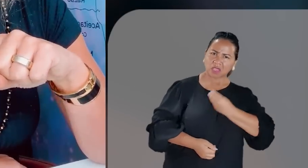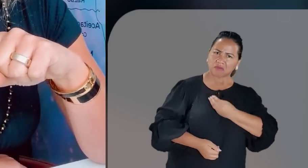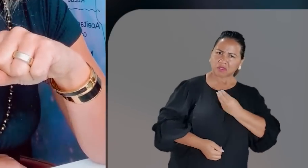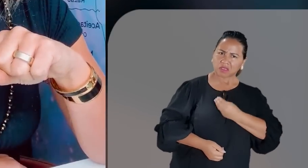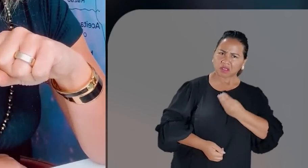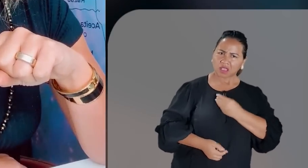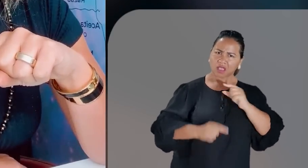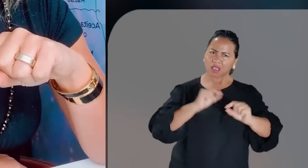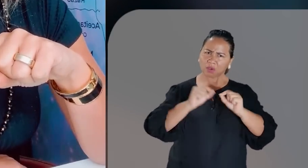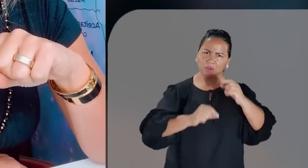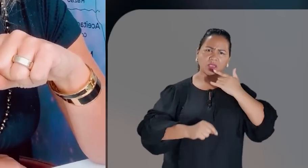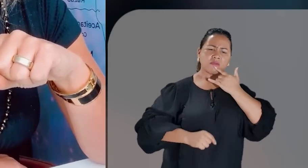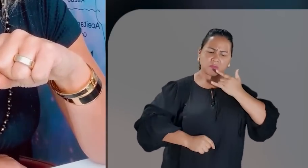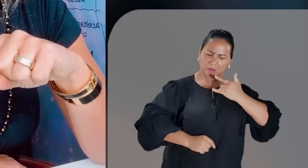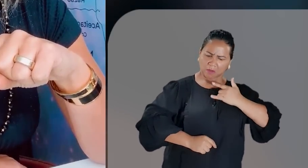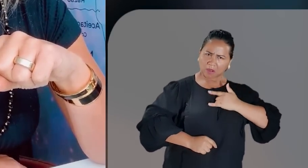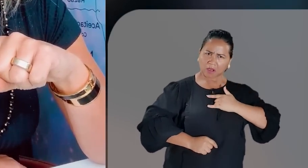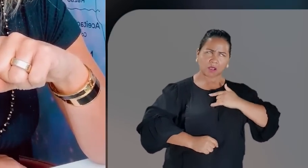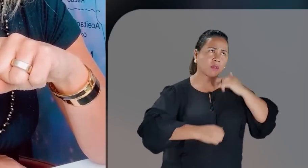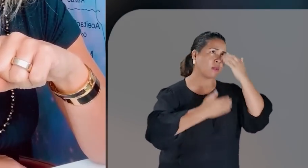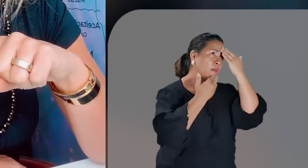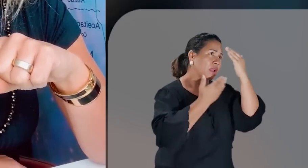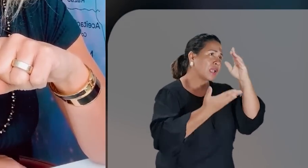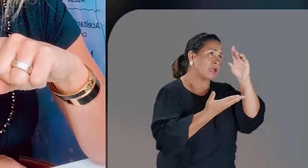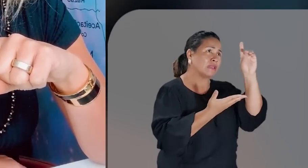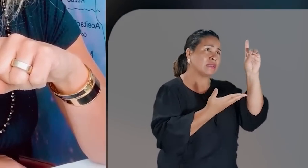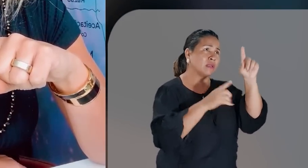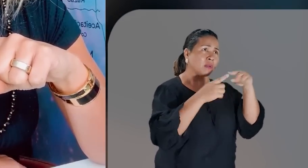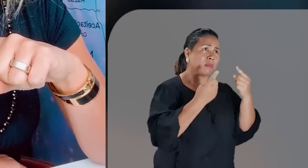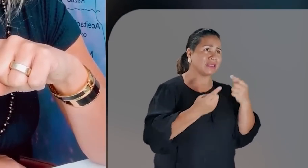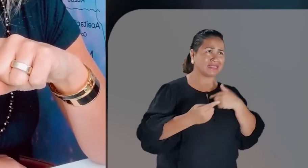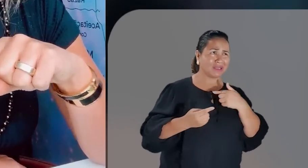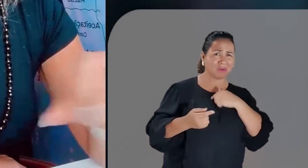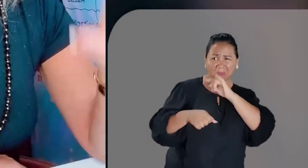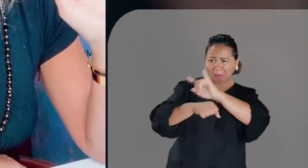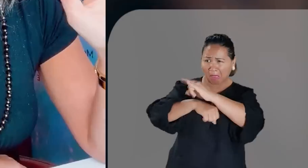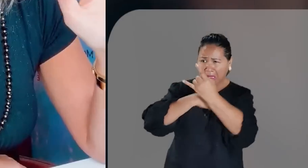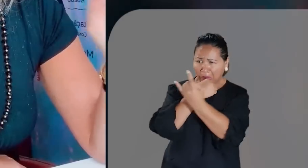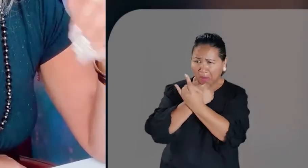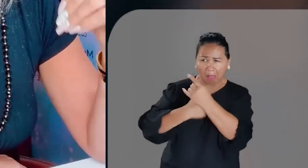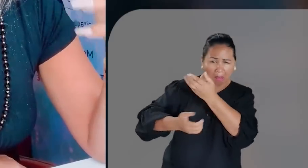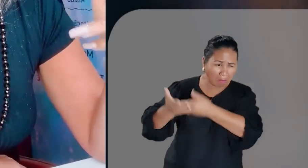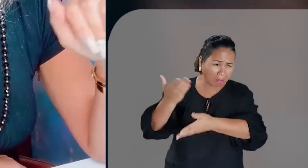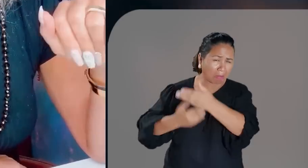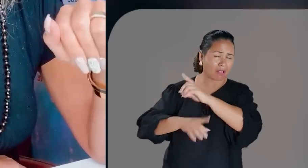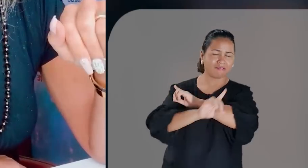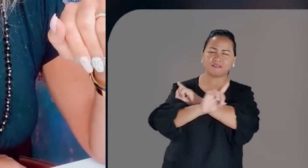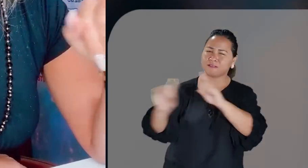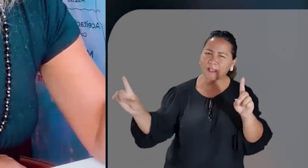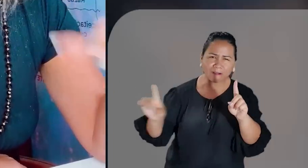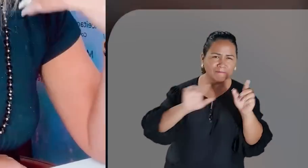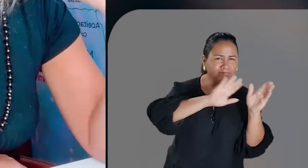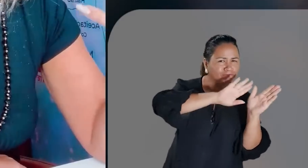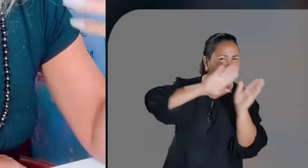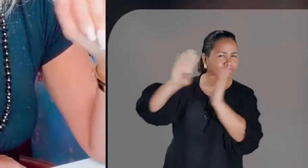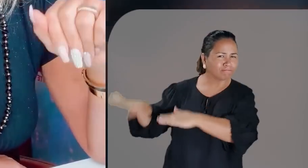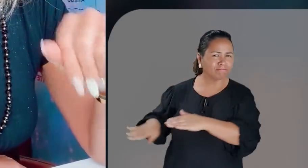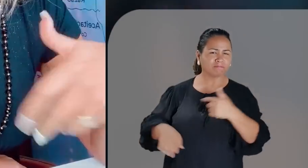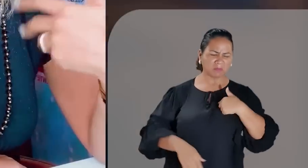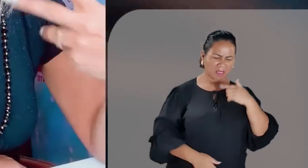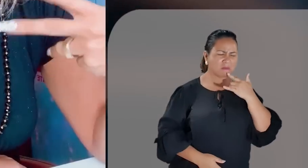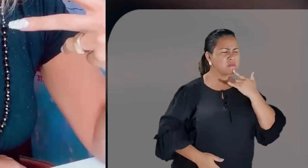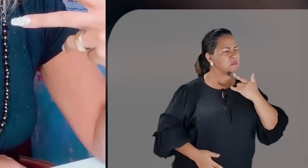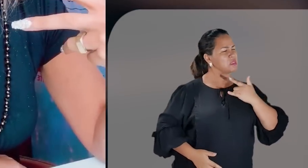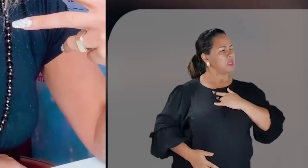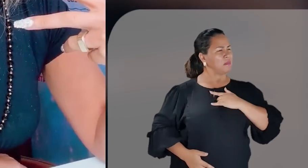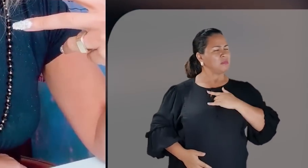isso. A vida é diante disso, você amar você e não o outro. É você dizer, obrigada, mas eu não aceito você. Obrigada, mas eu não preciso de você porque eu